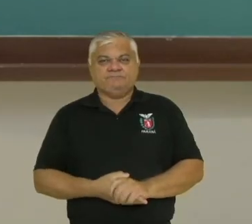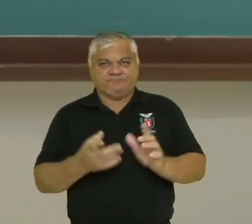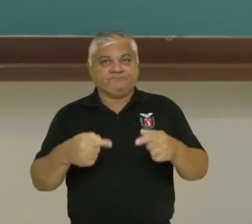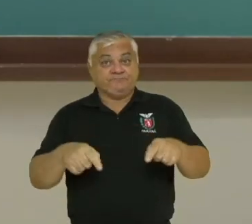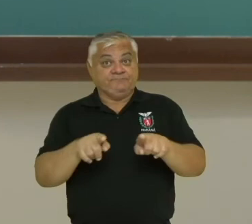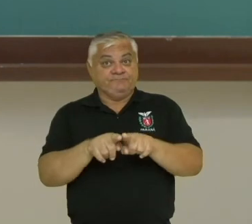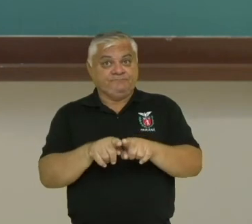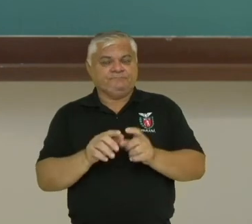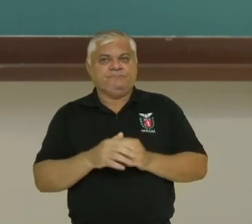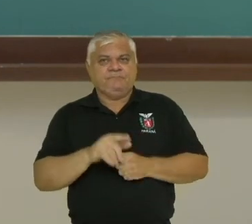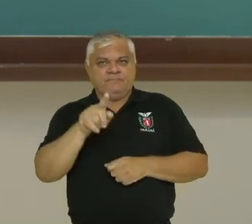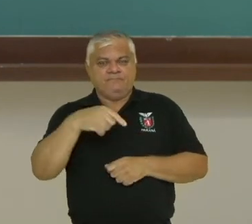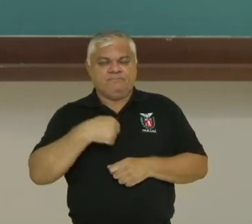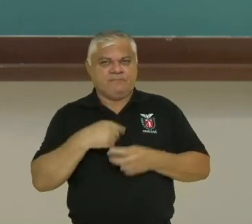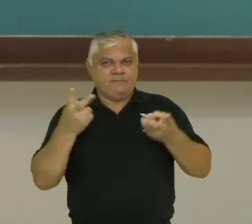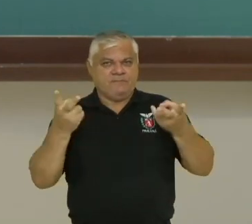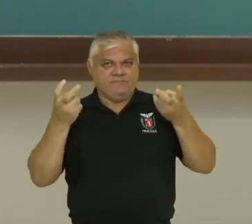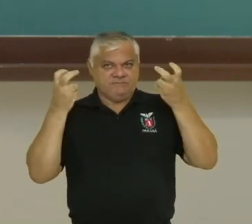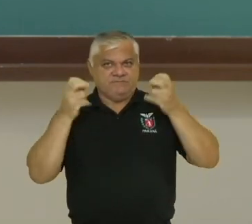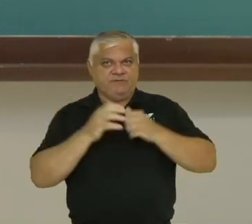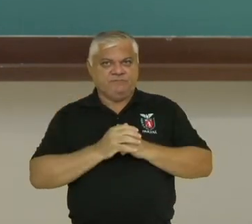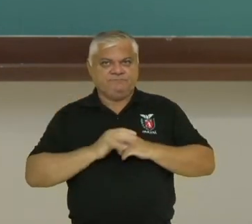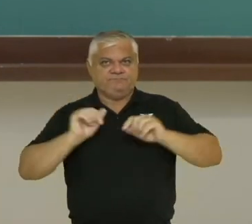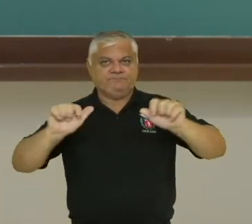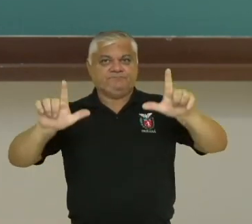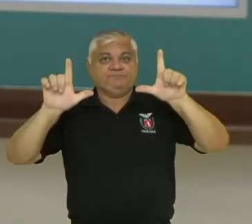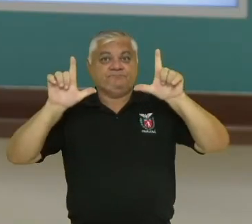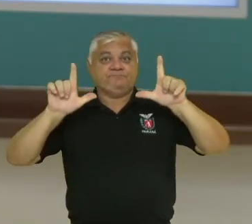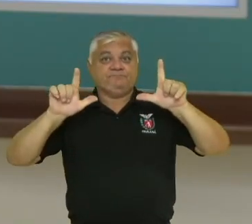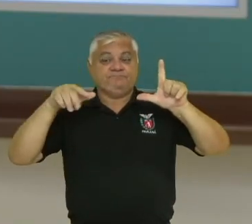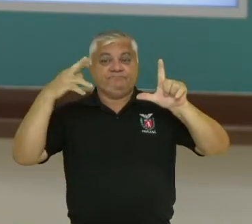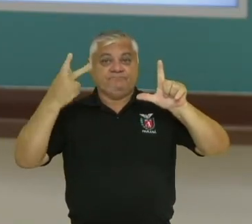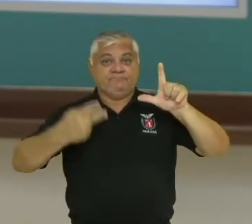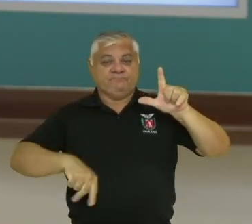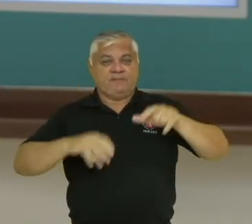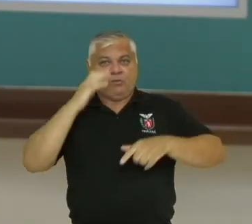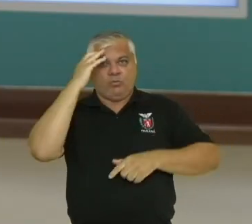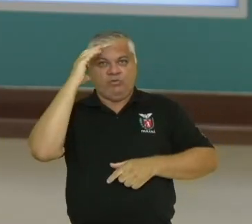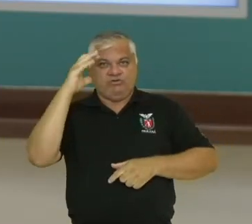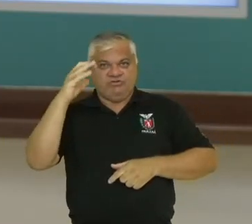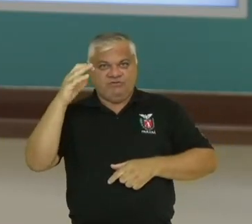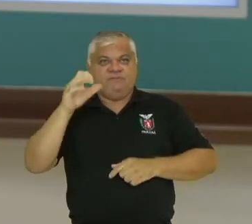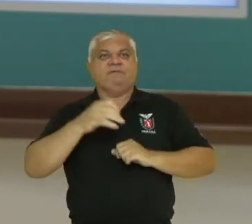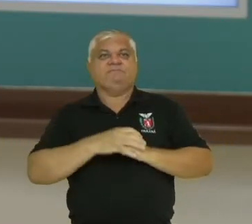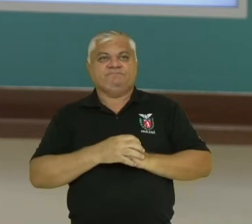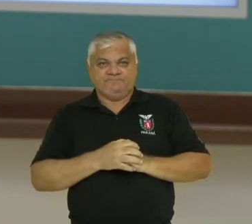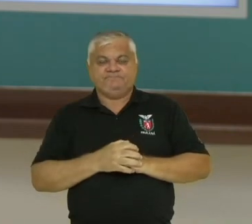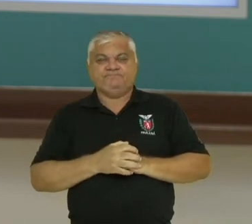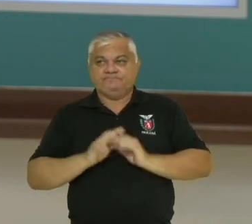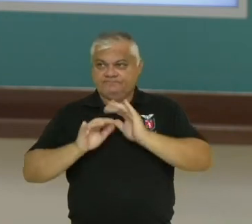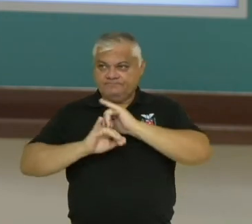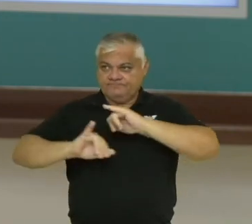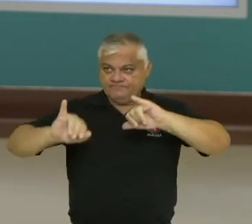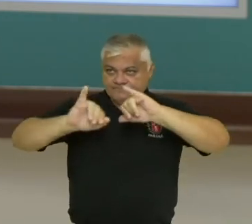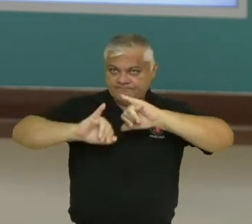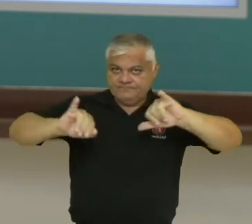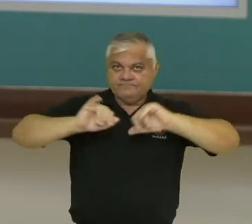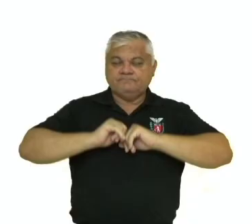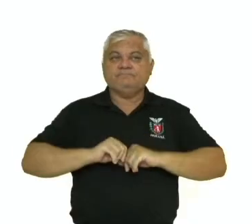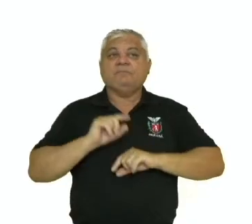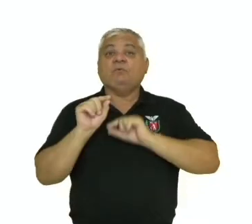Retornamos. Você reparou que esse cartaz é do município de Curitiba. Nós temos aqui embaixo essa informação. E diz